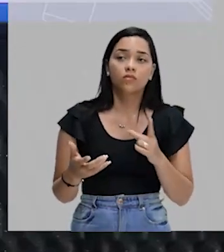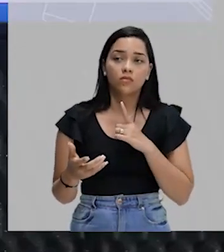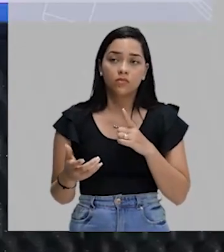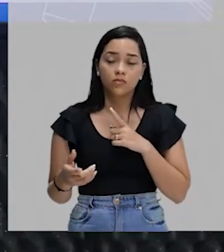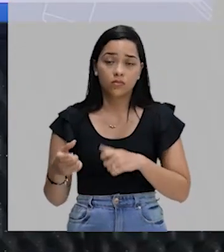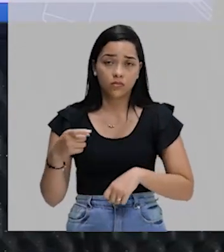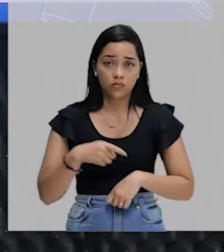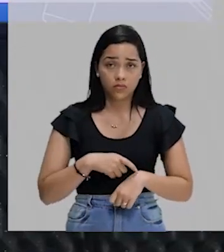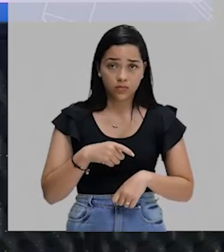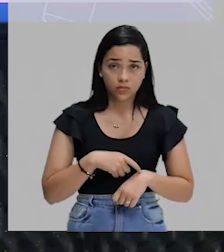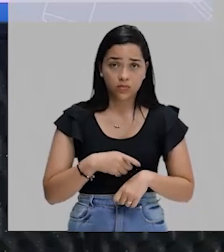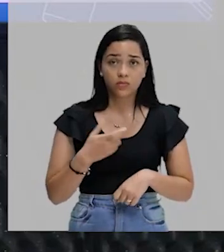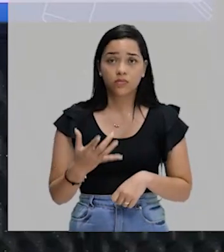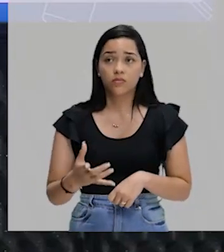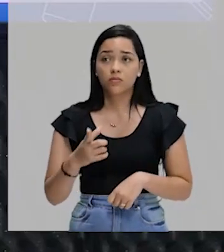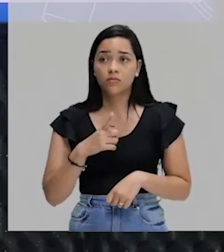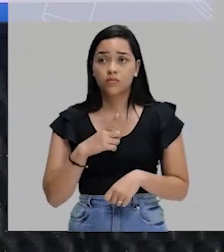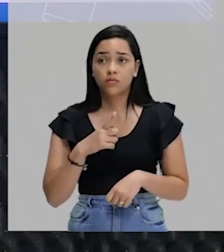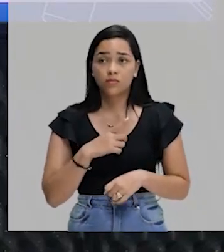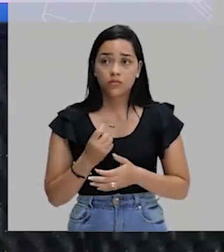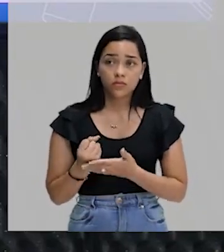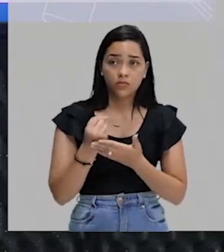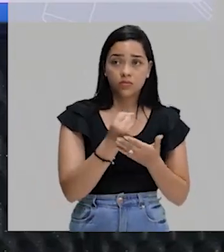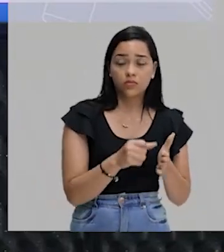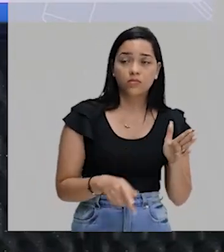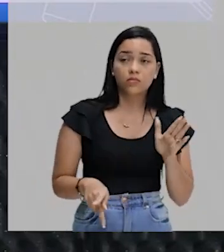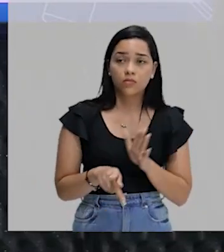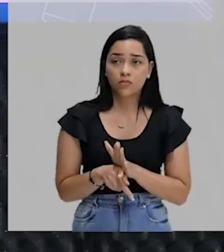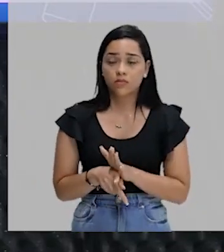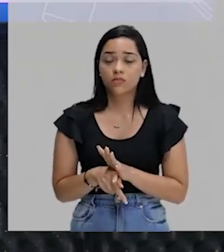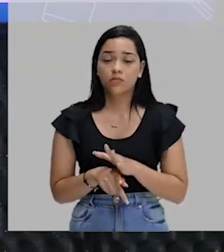partir do momento que chega o apoio,